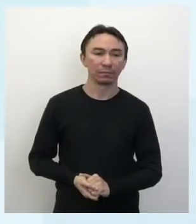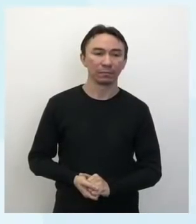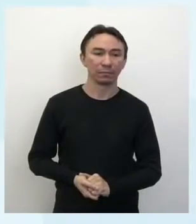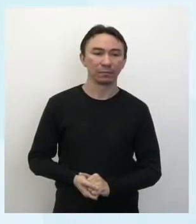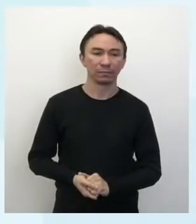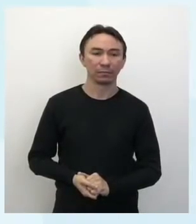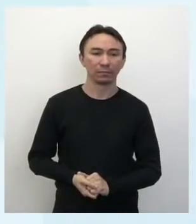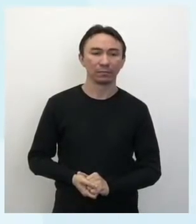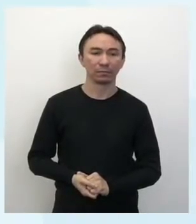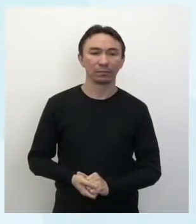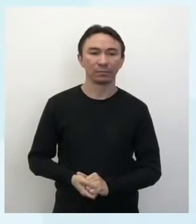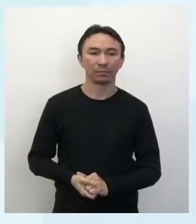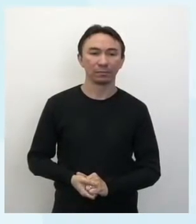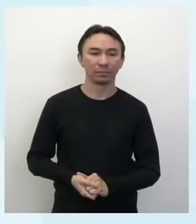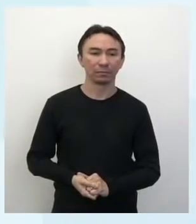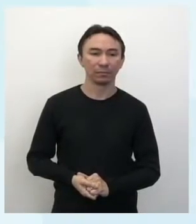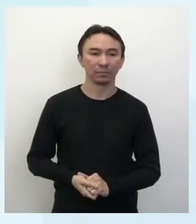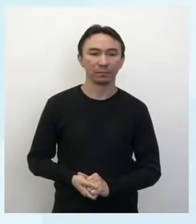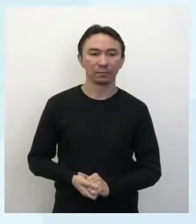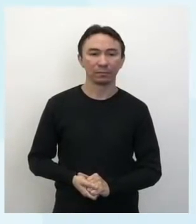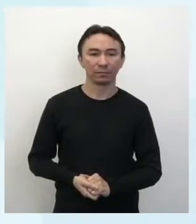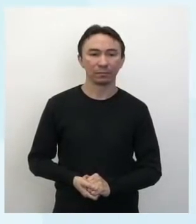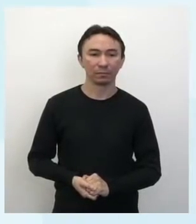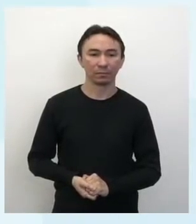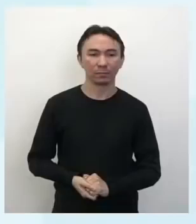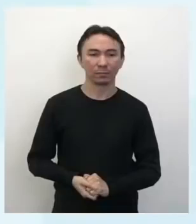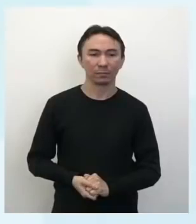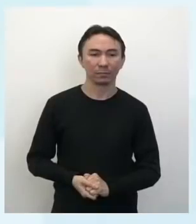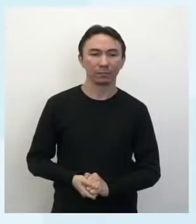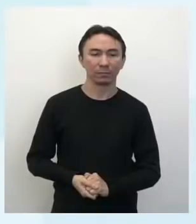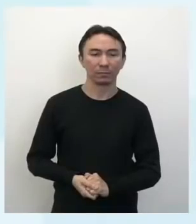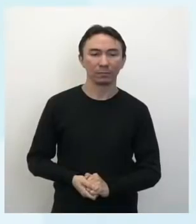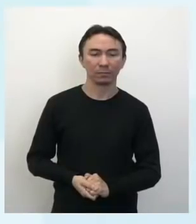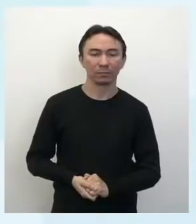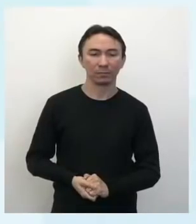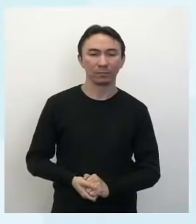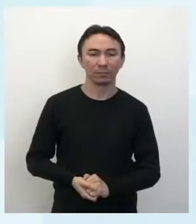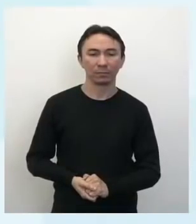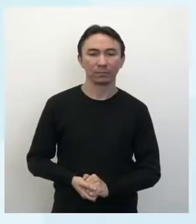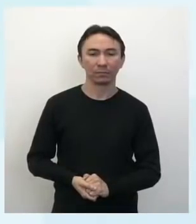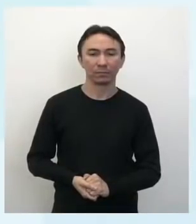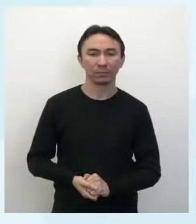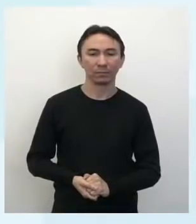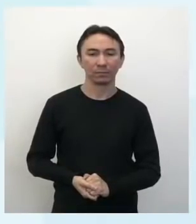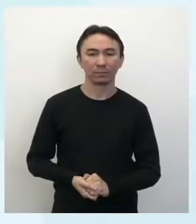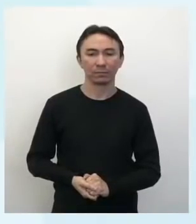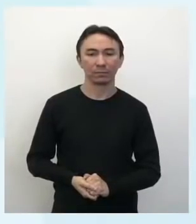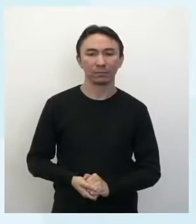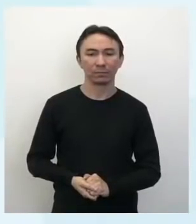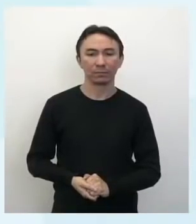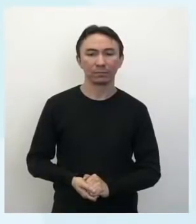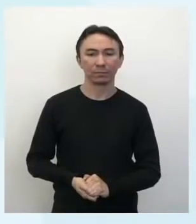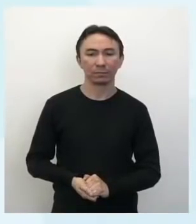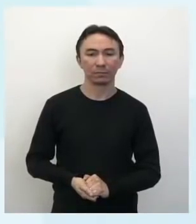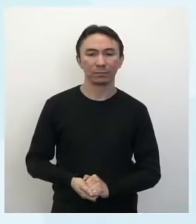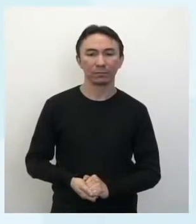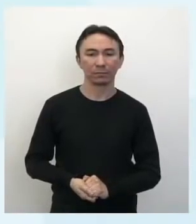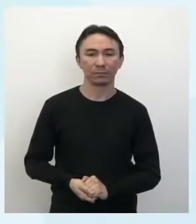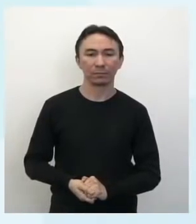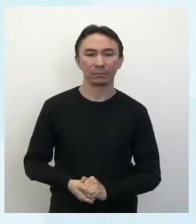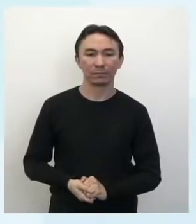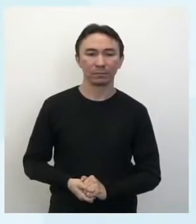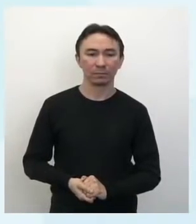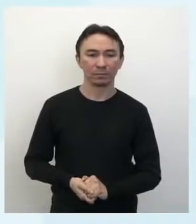In the southeast are the Australian Alps. There, Mount Kosciuszko, Australia's